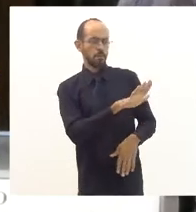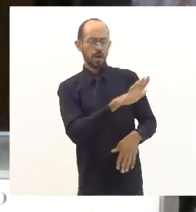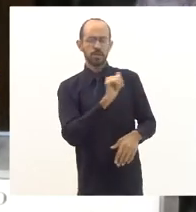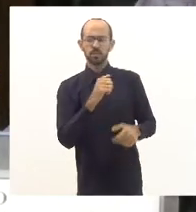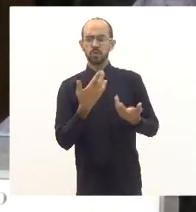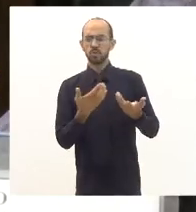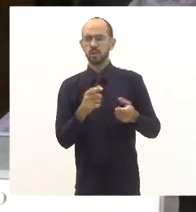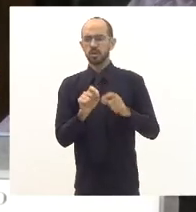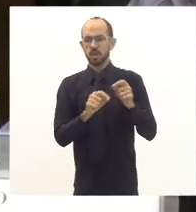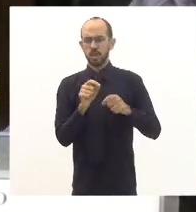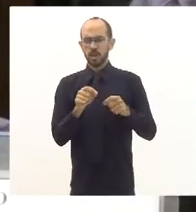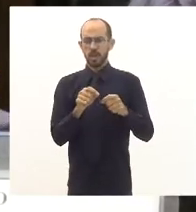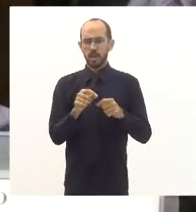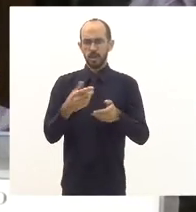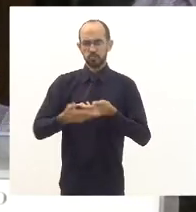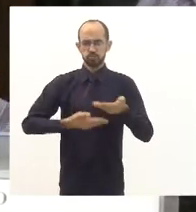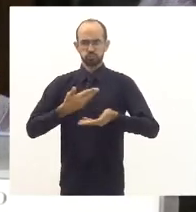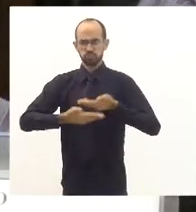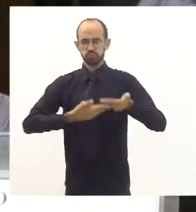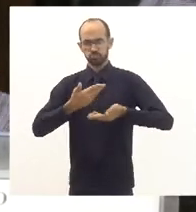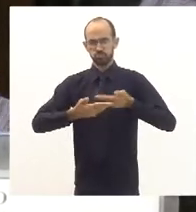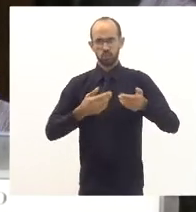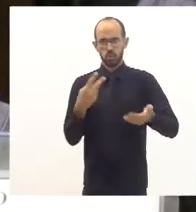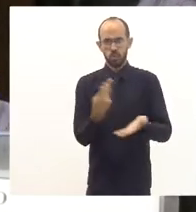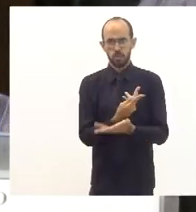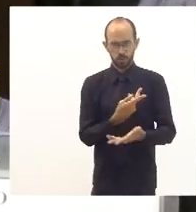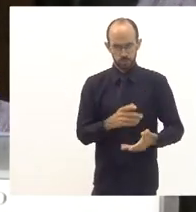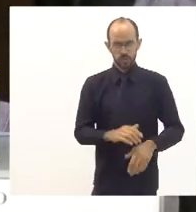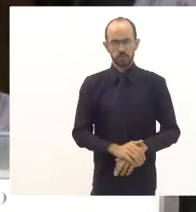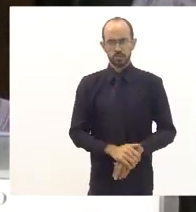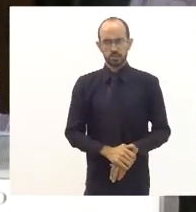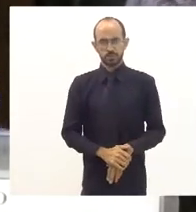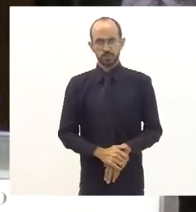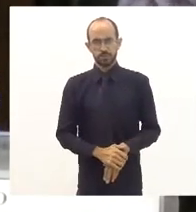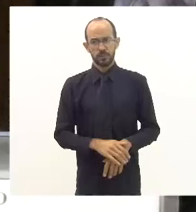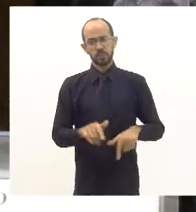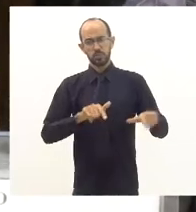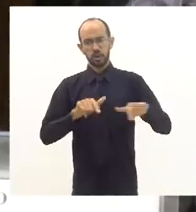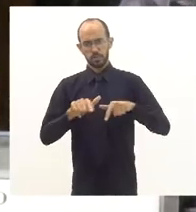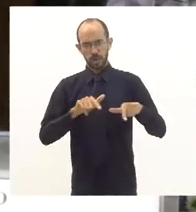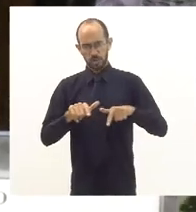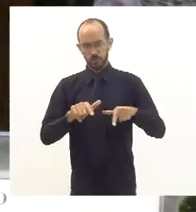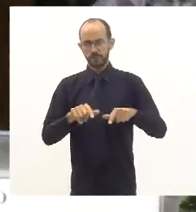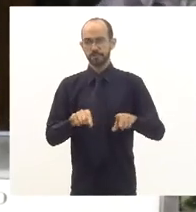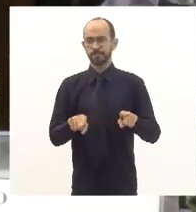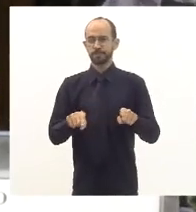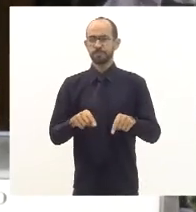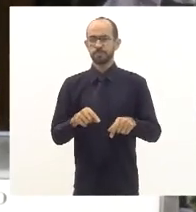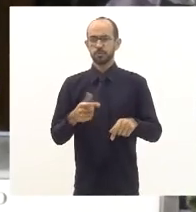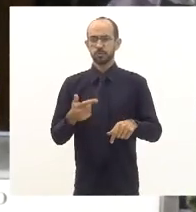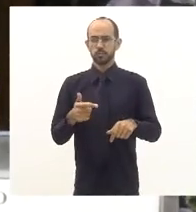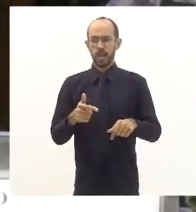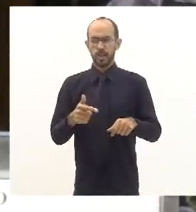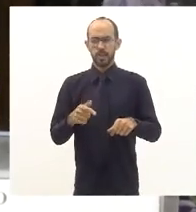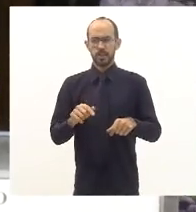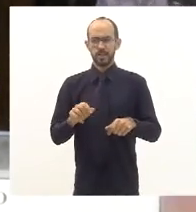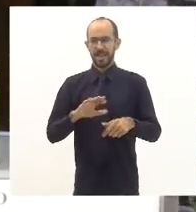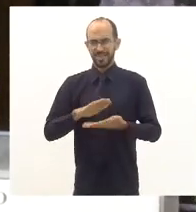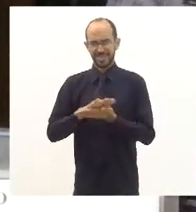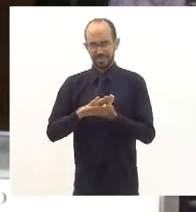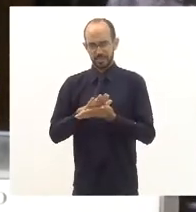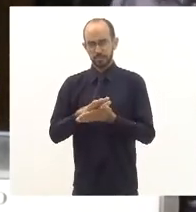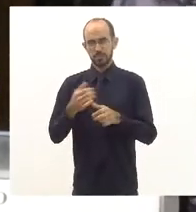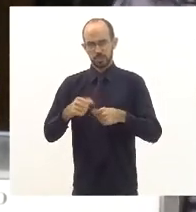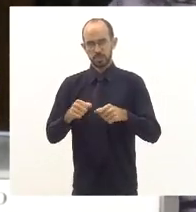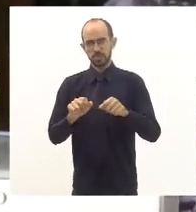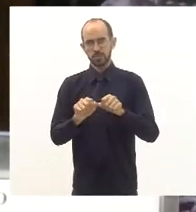Saúde a política para a comunidade LGBT não tem andado. Na do trabalho não tem andado porque não tem. Então está na hora de ter. E